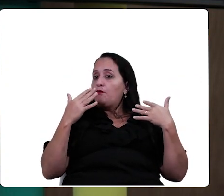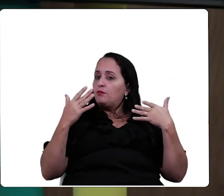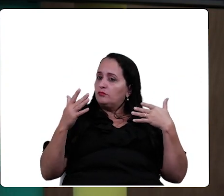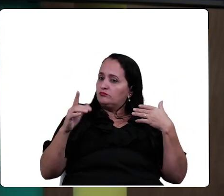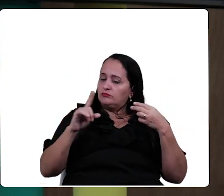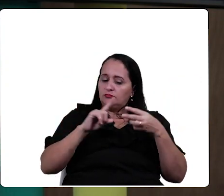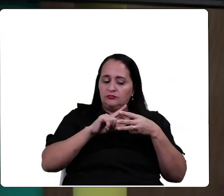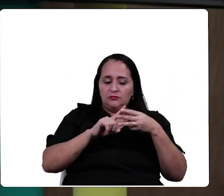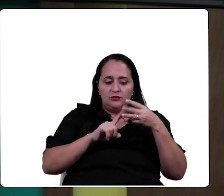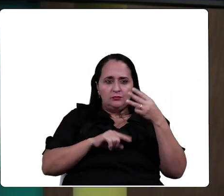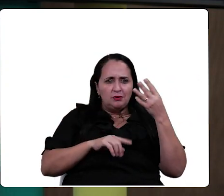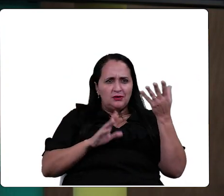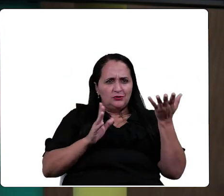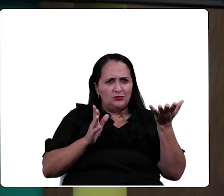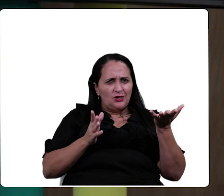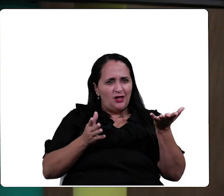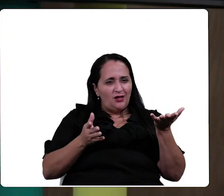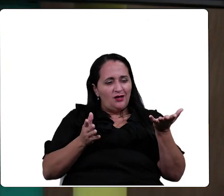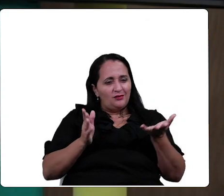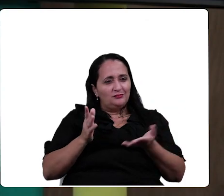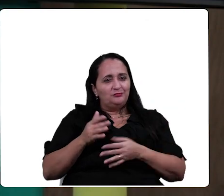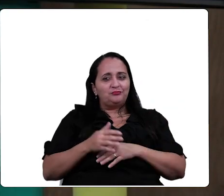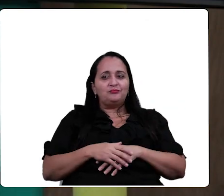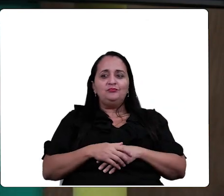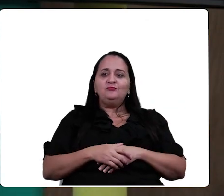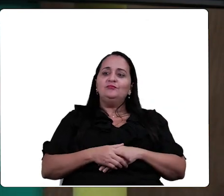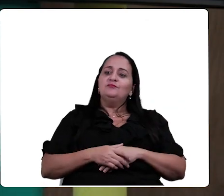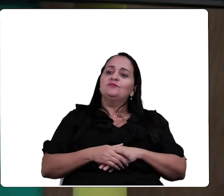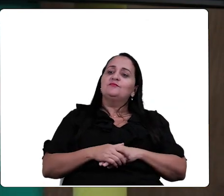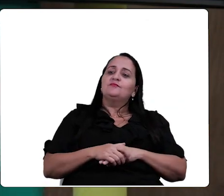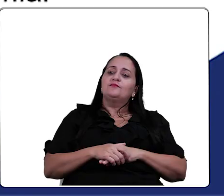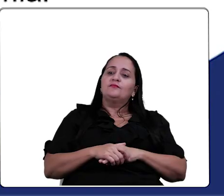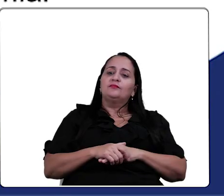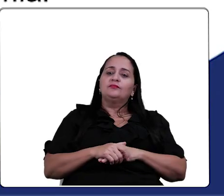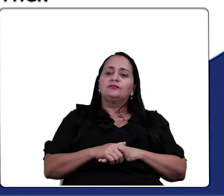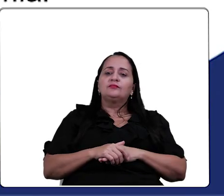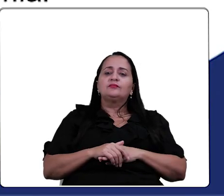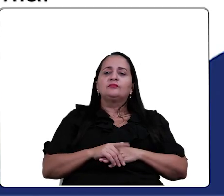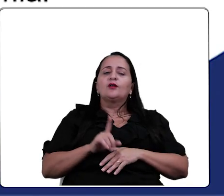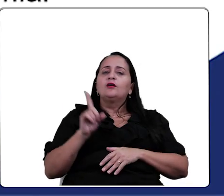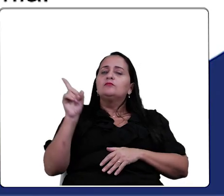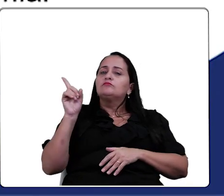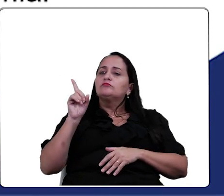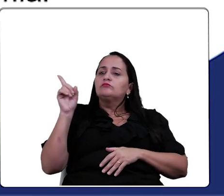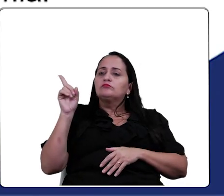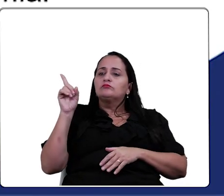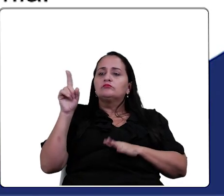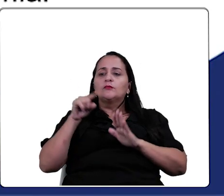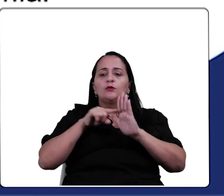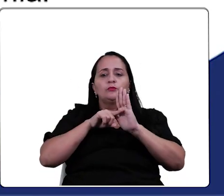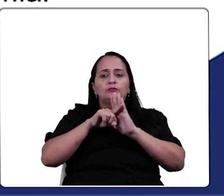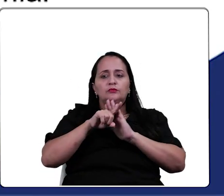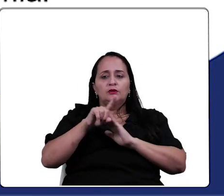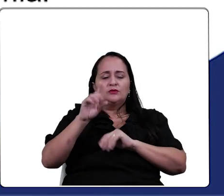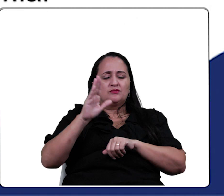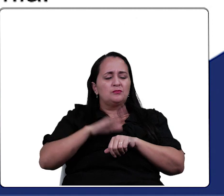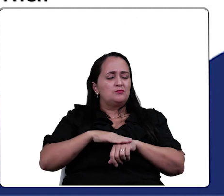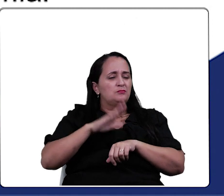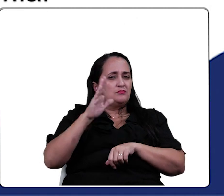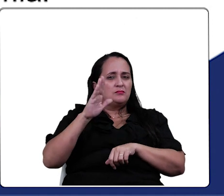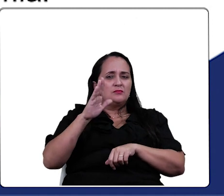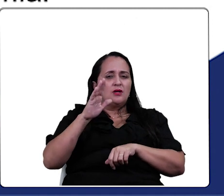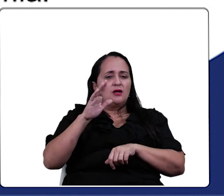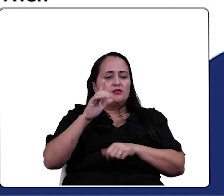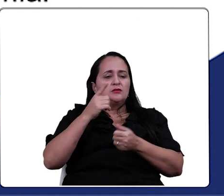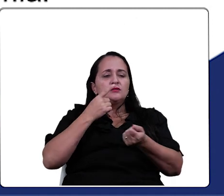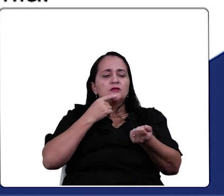interpretamos todo esse texto? Vamos para a nossa questão? O texto abaixo, mais sangue, mais